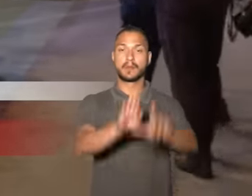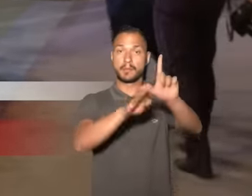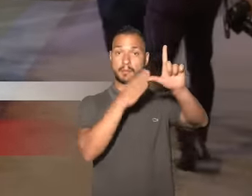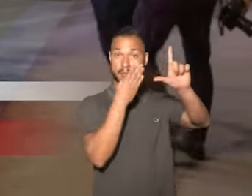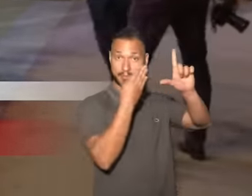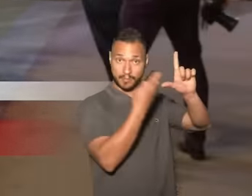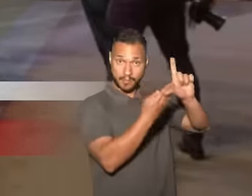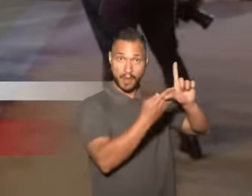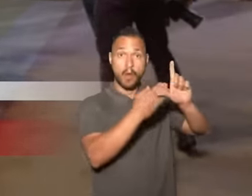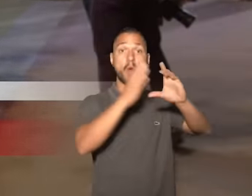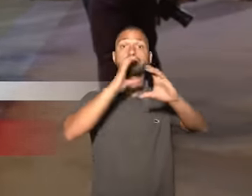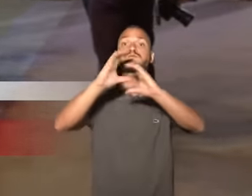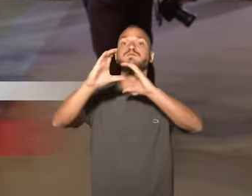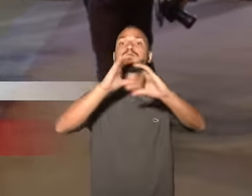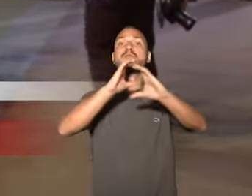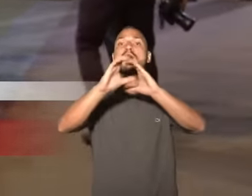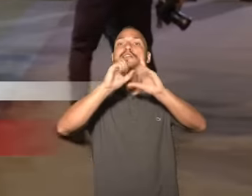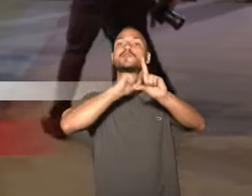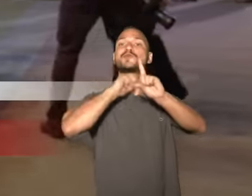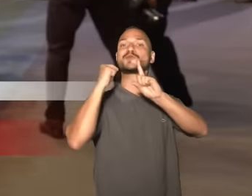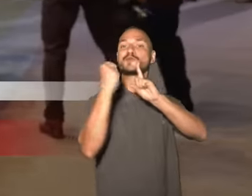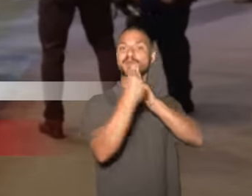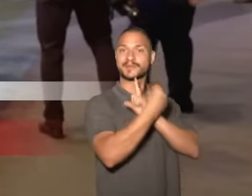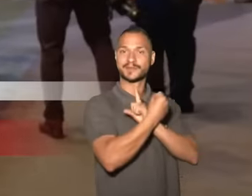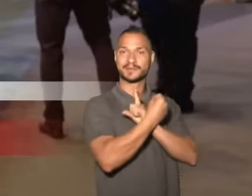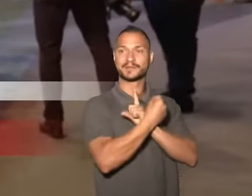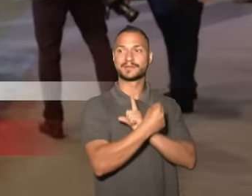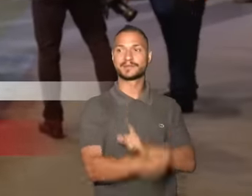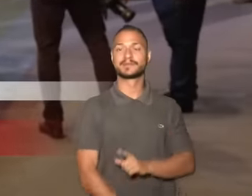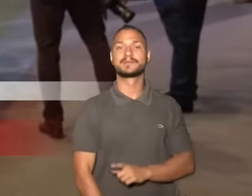Bacharéis em Comunicação Social,